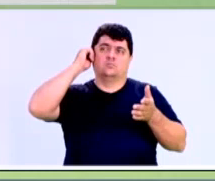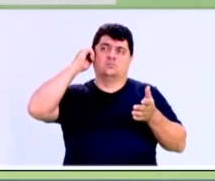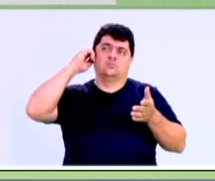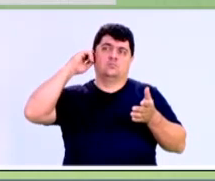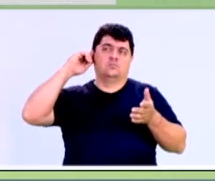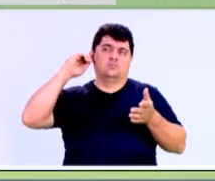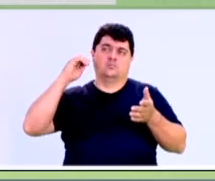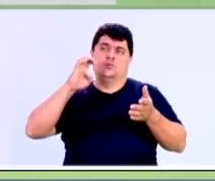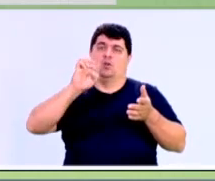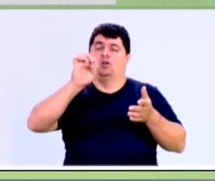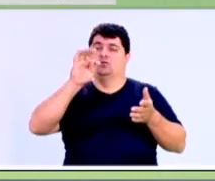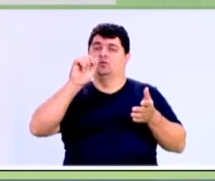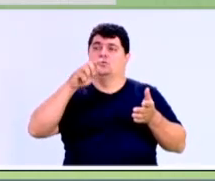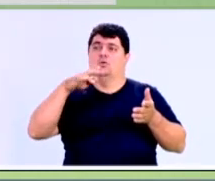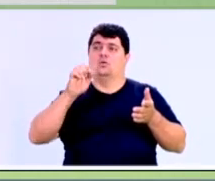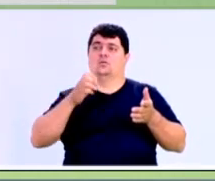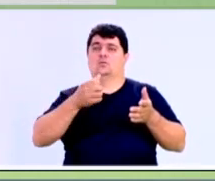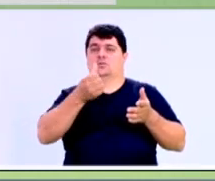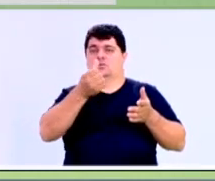é do meu estoque?